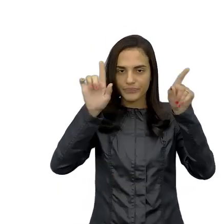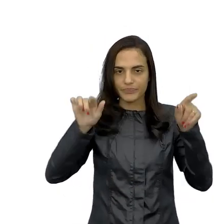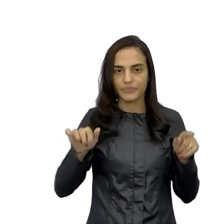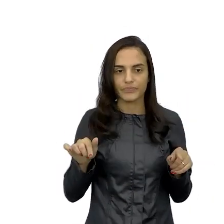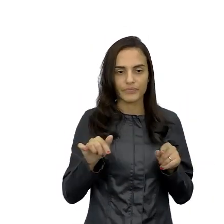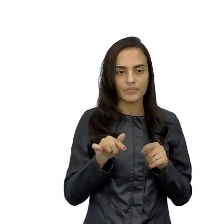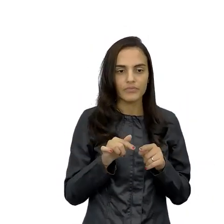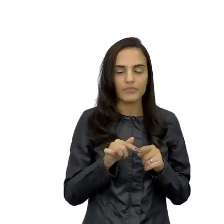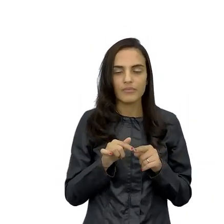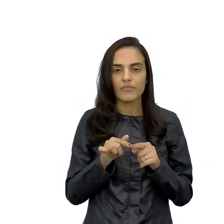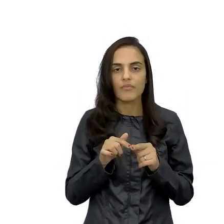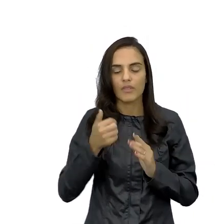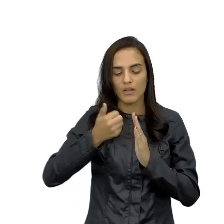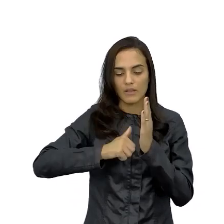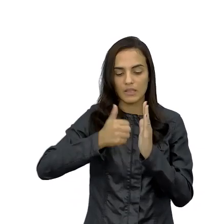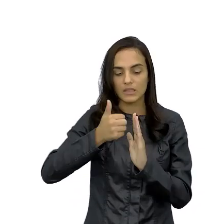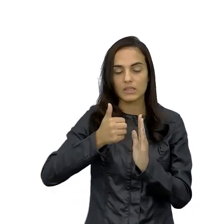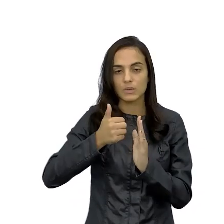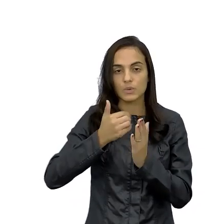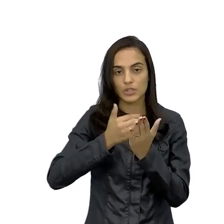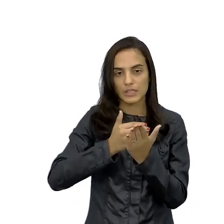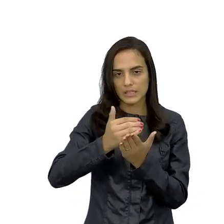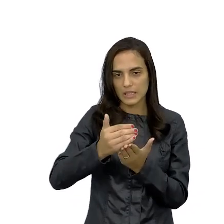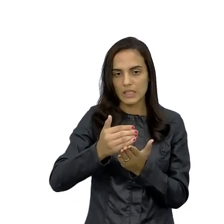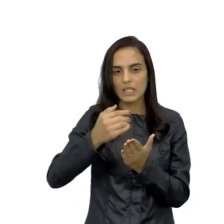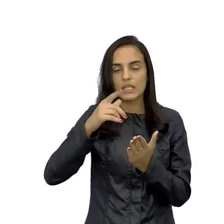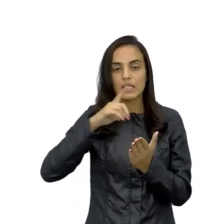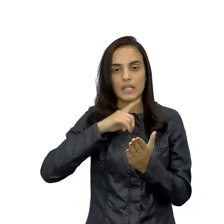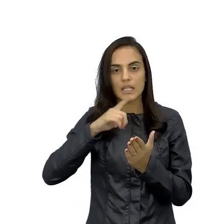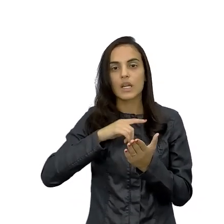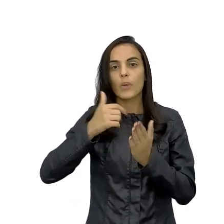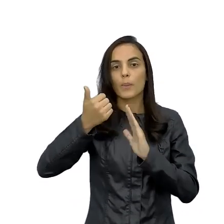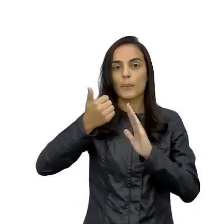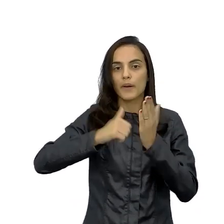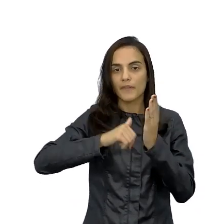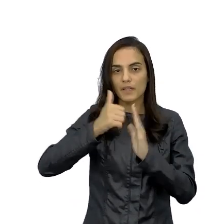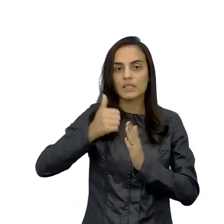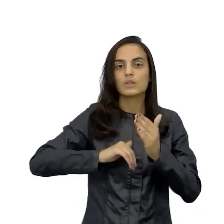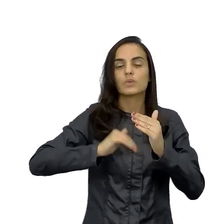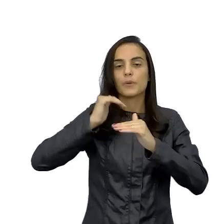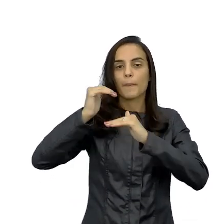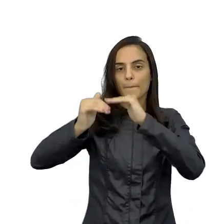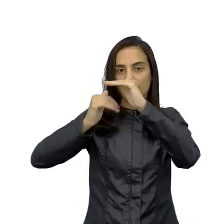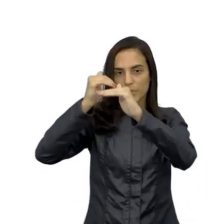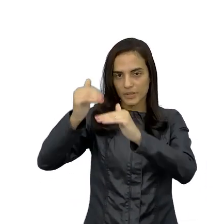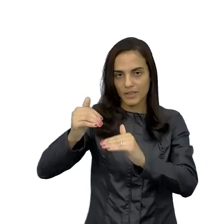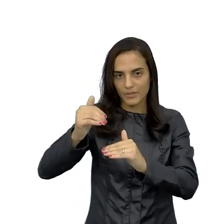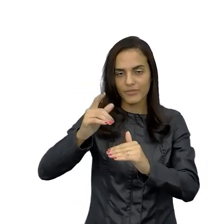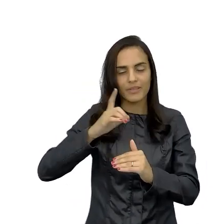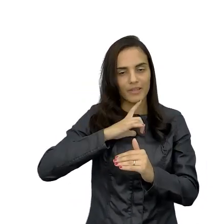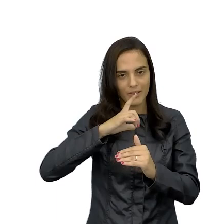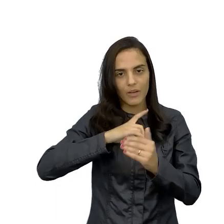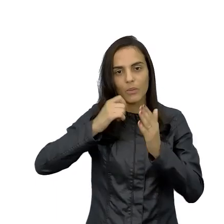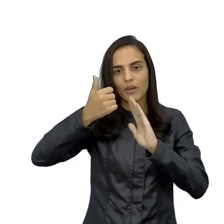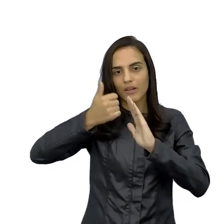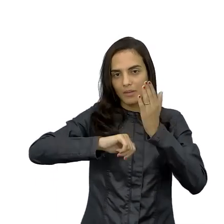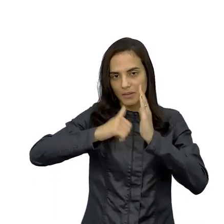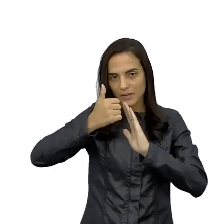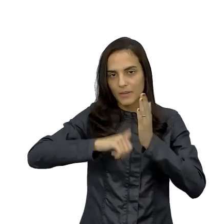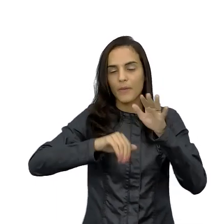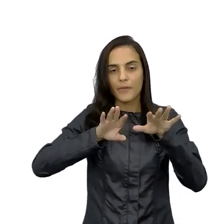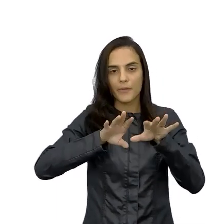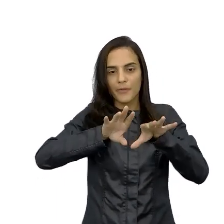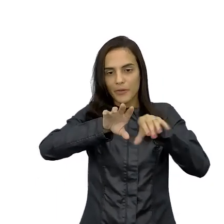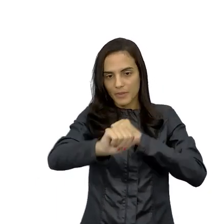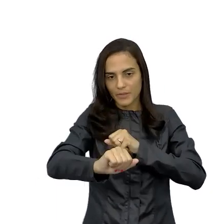diagnóstica de entrada. Quando eu olho aqui, eu tenho uma avaliação de processo, né? Eu tenho uma avaliação